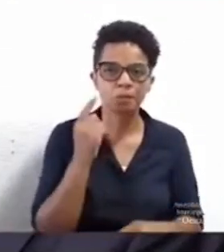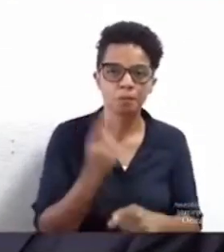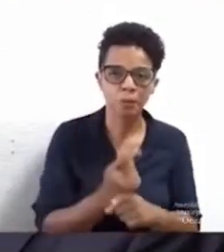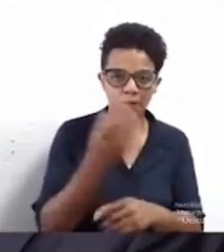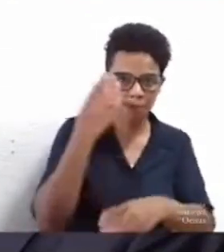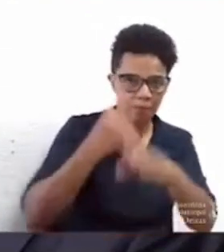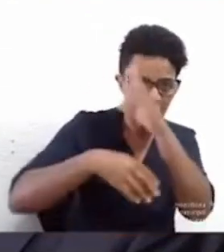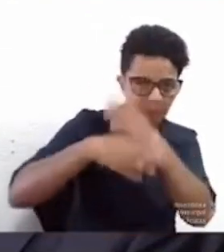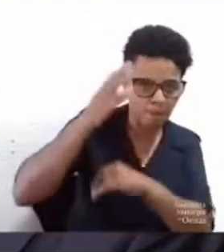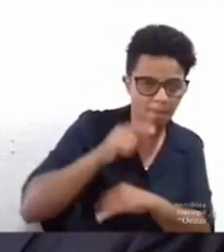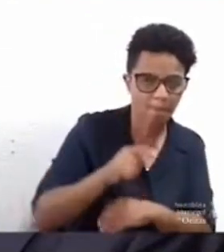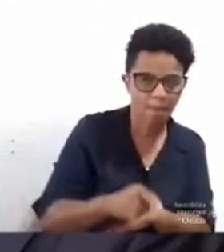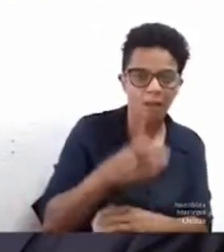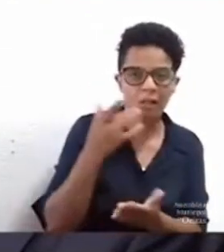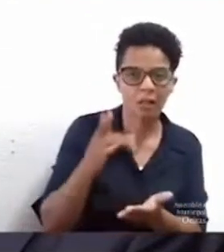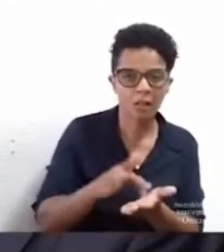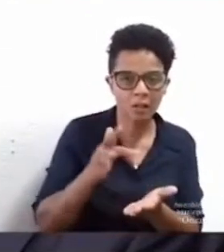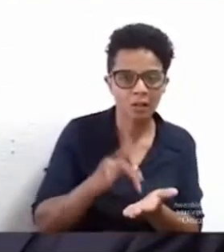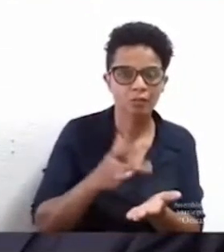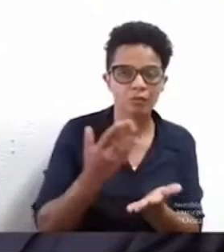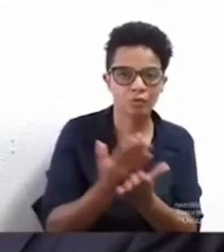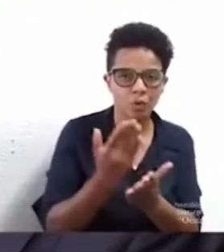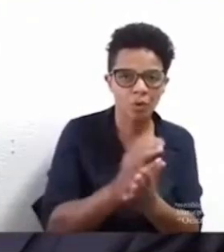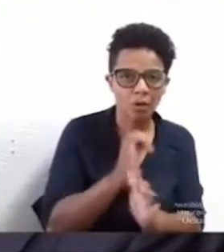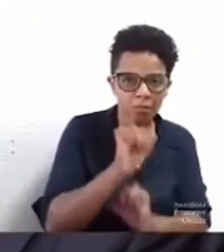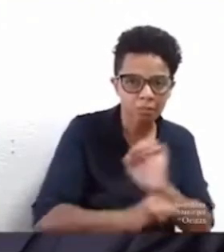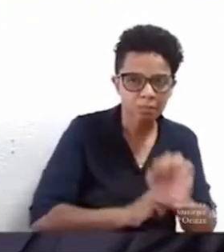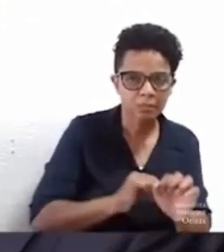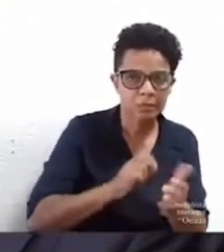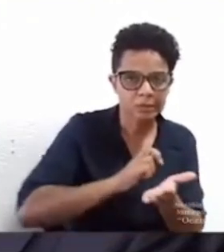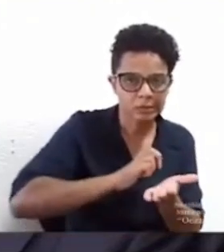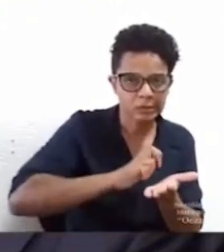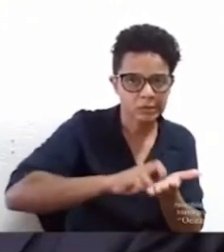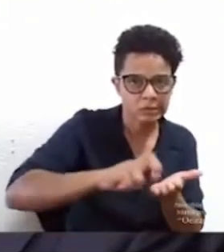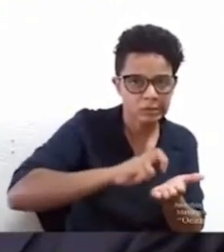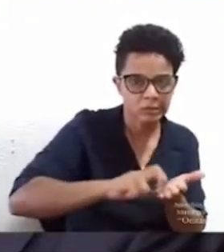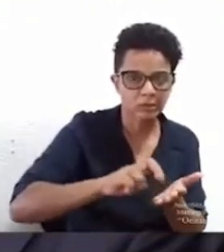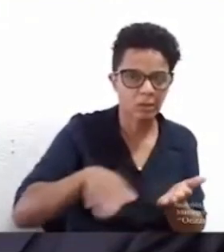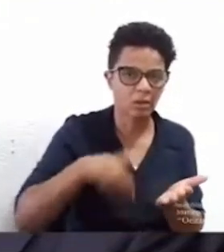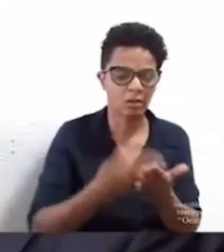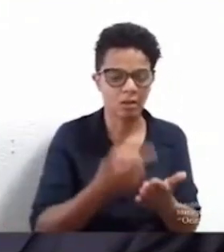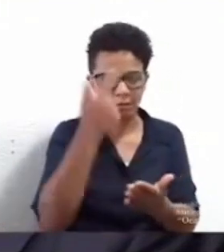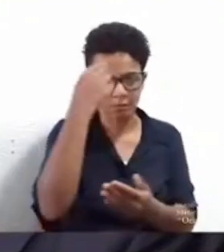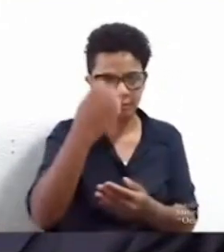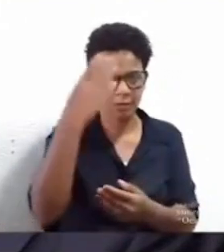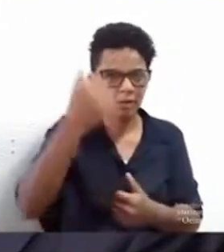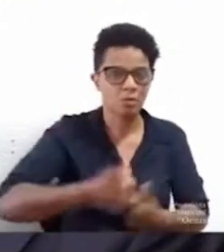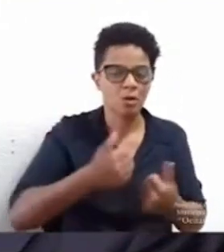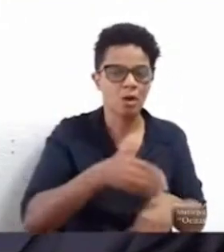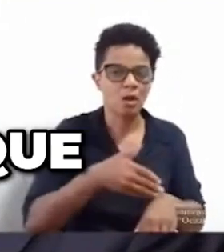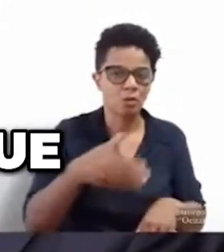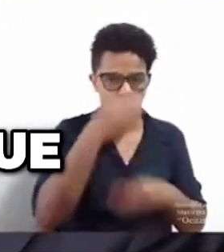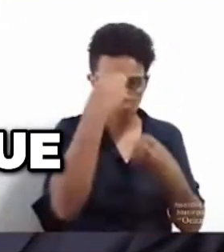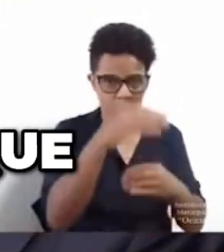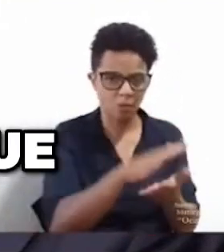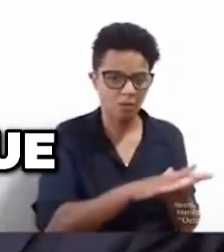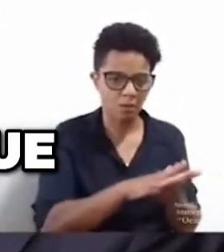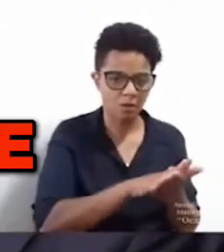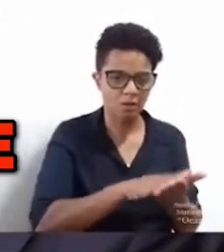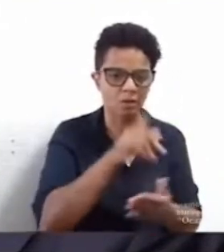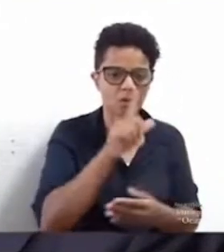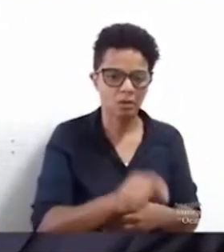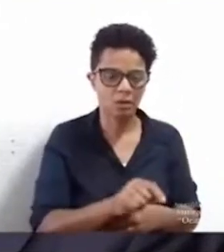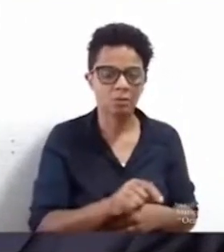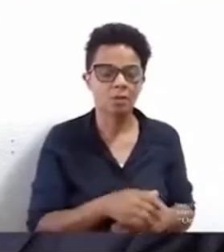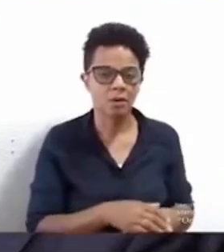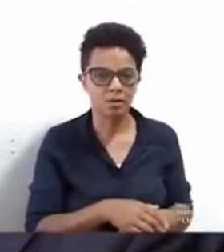aprendizagem, os manuais e livros escolares impressos são mais eficazes para a compreensão durante o ensino básico, assim como está perfeitamente estabelecido